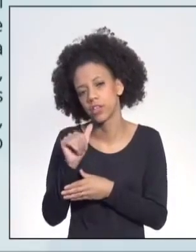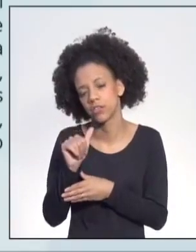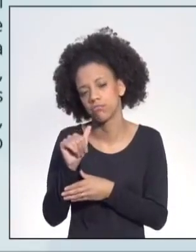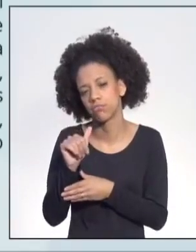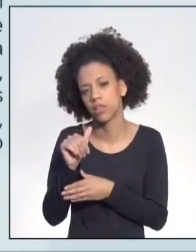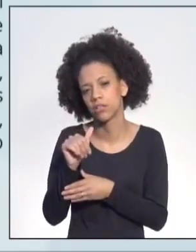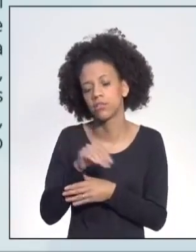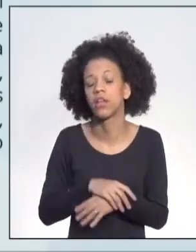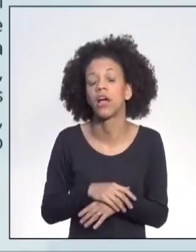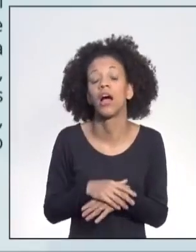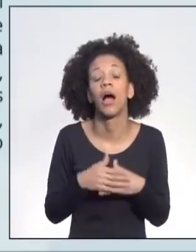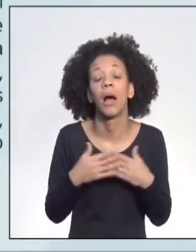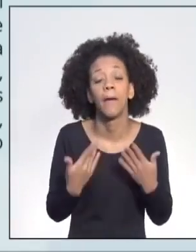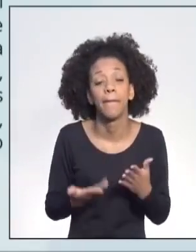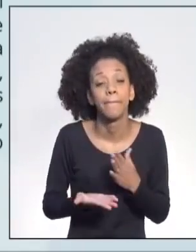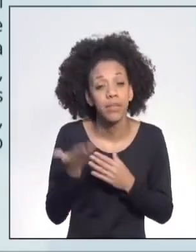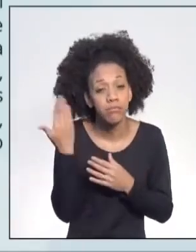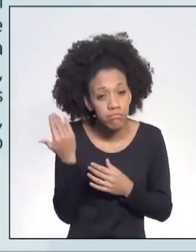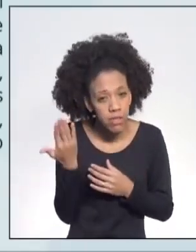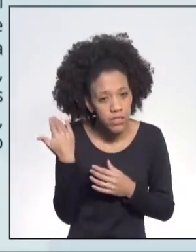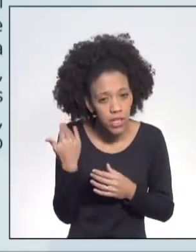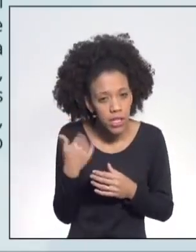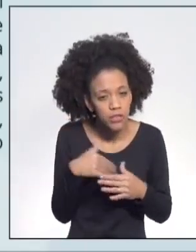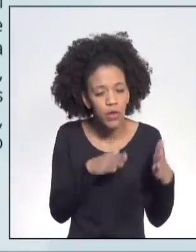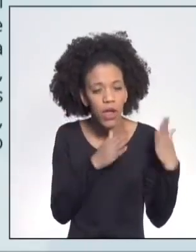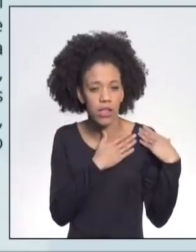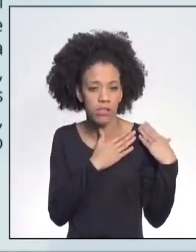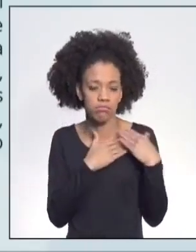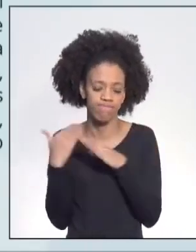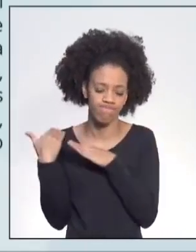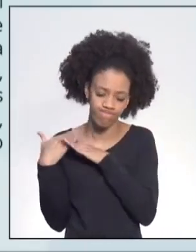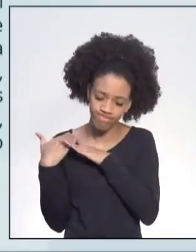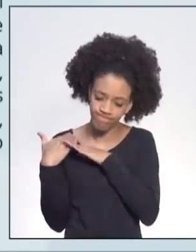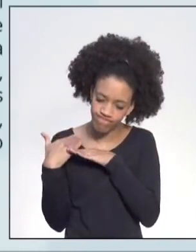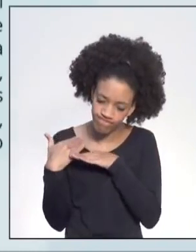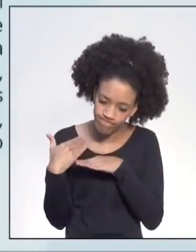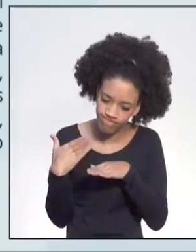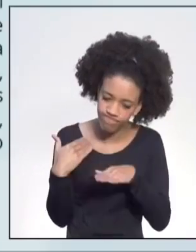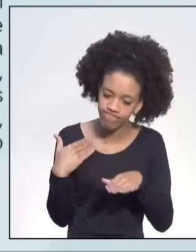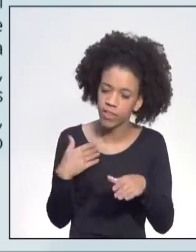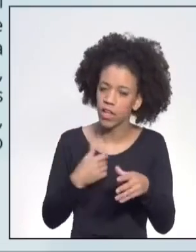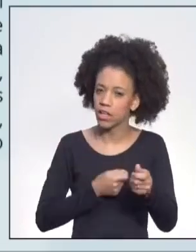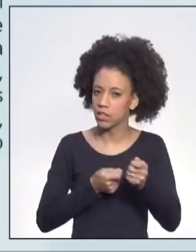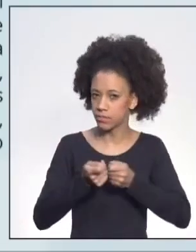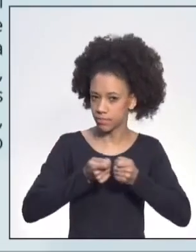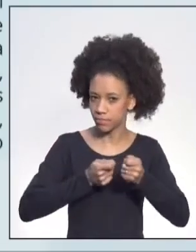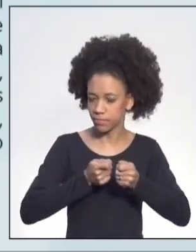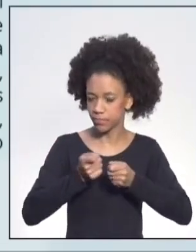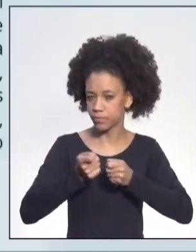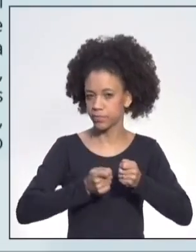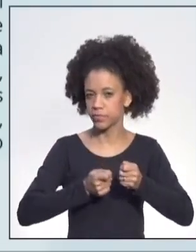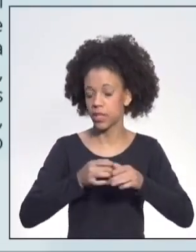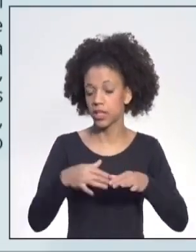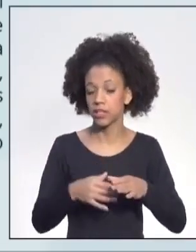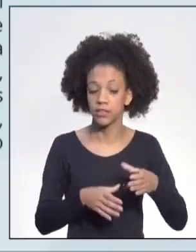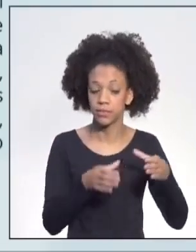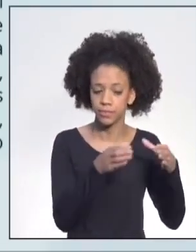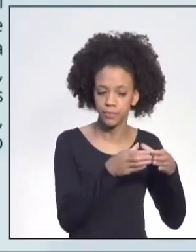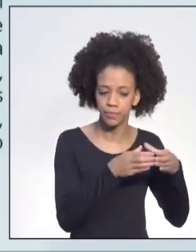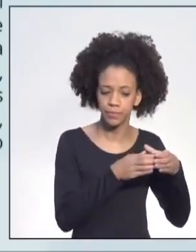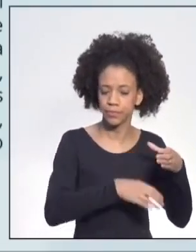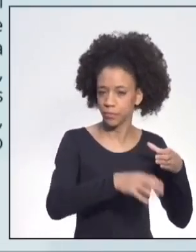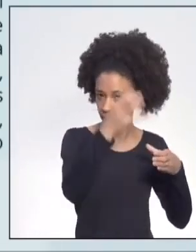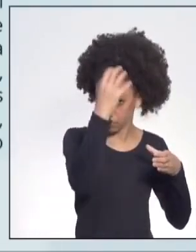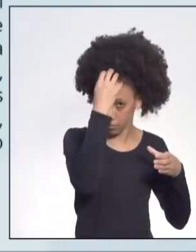Ocidental. No passado, foi responsável por estabelecer as operações comerciais entre impérios,